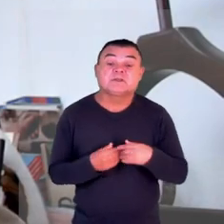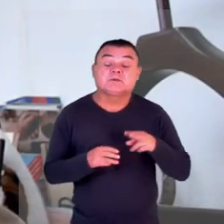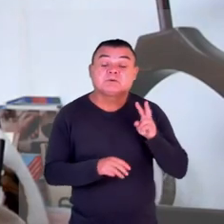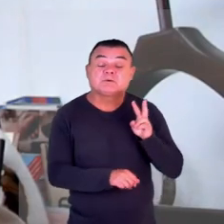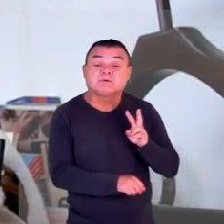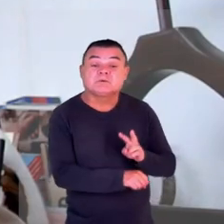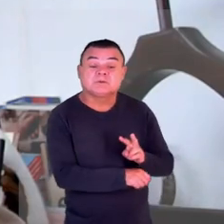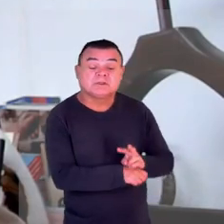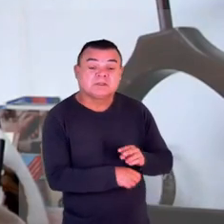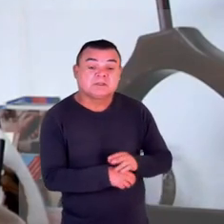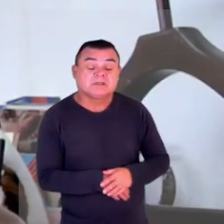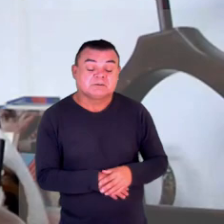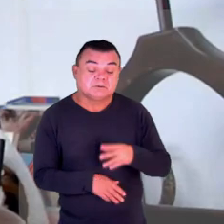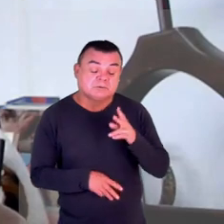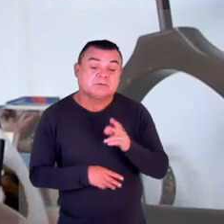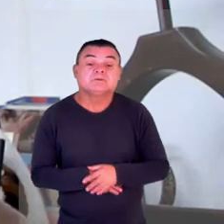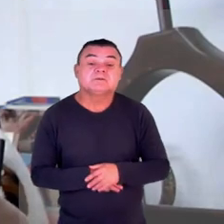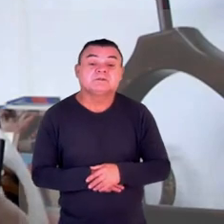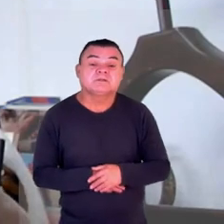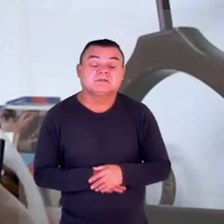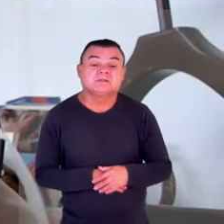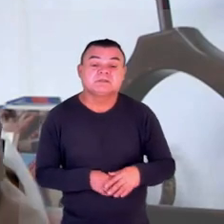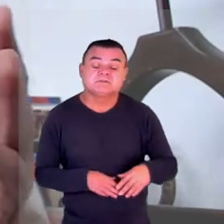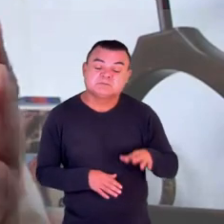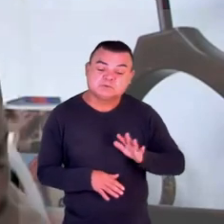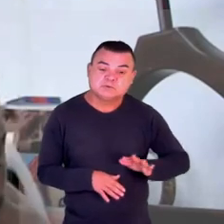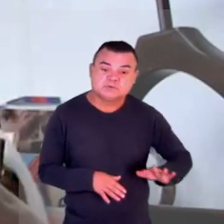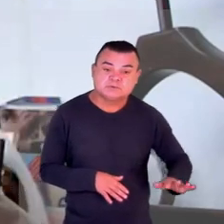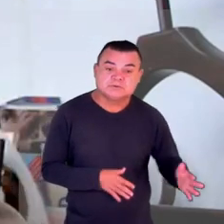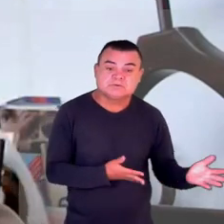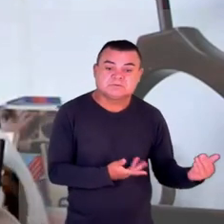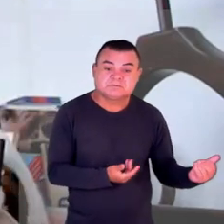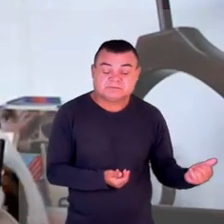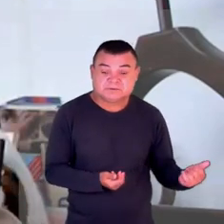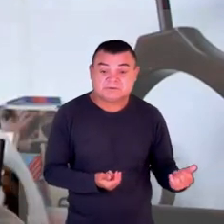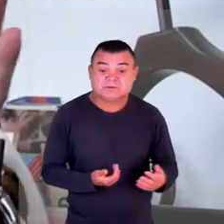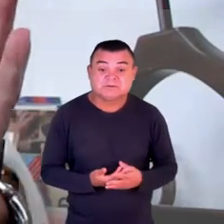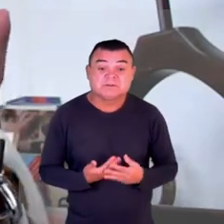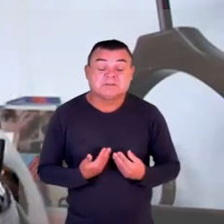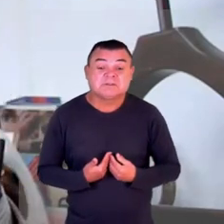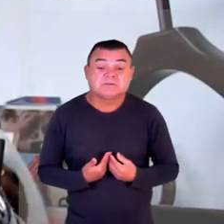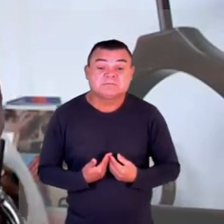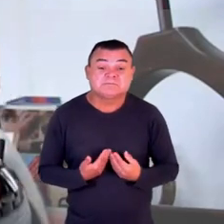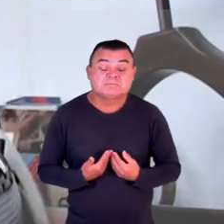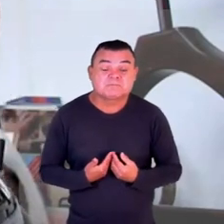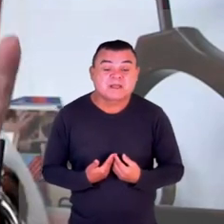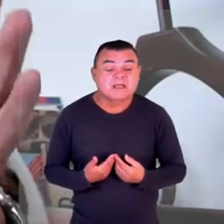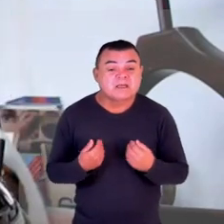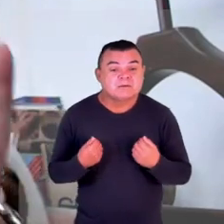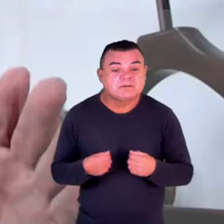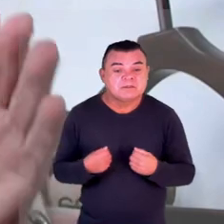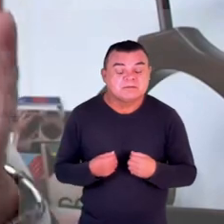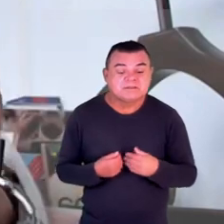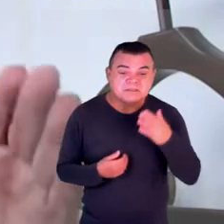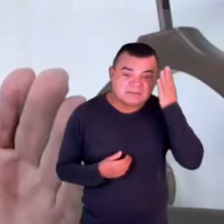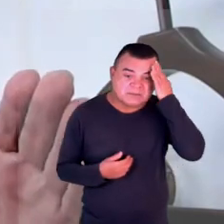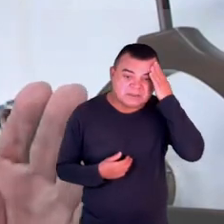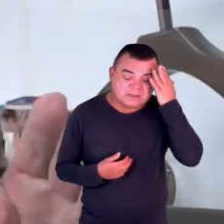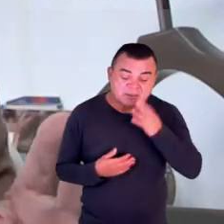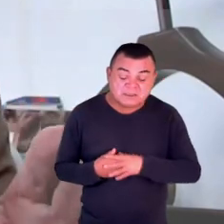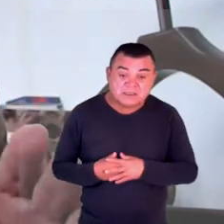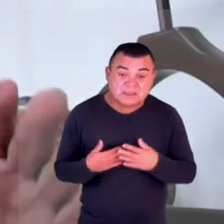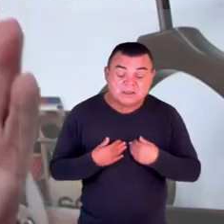também a previsão né da incumbência de todos nós de colocarmos as crianças ou adolescentes a